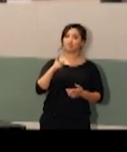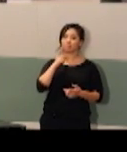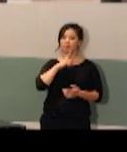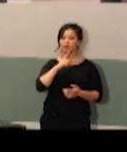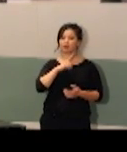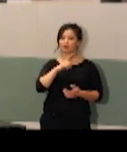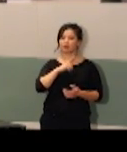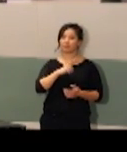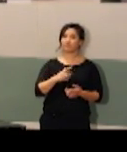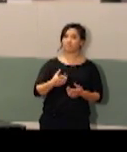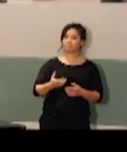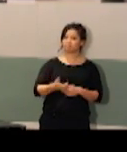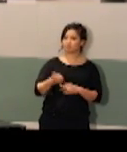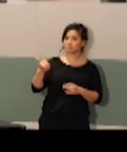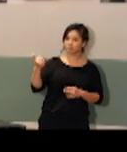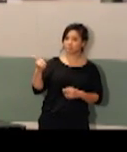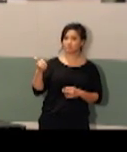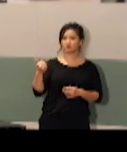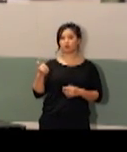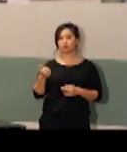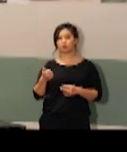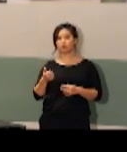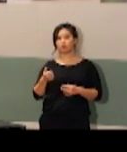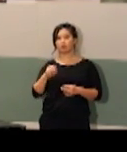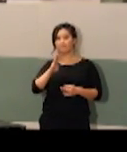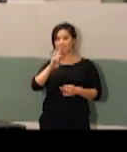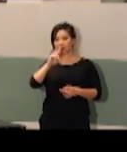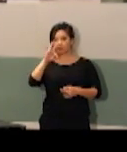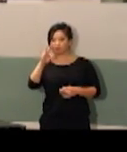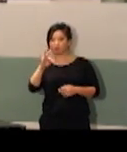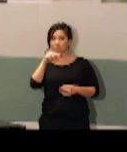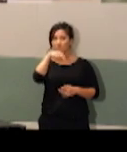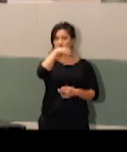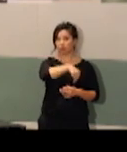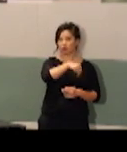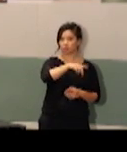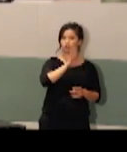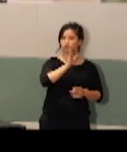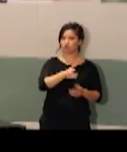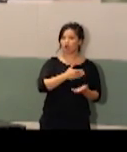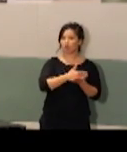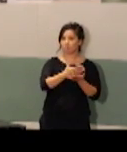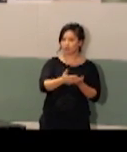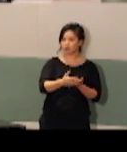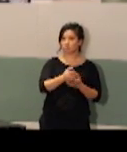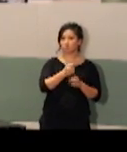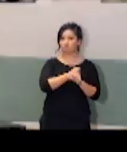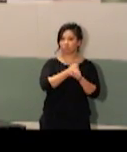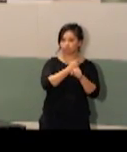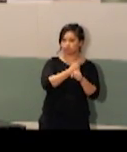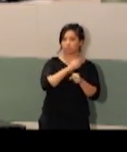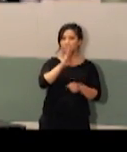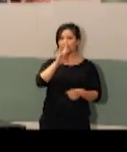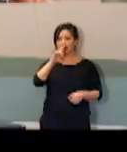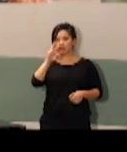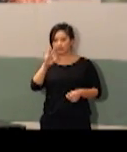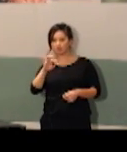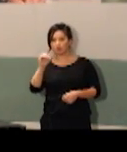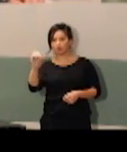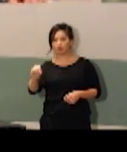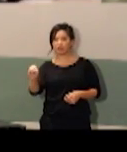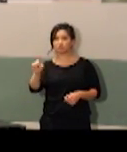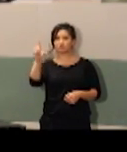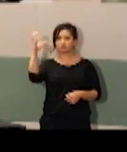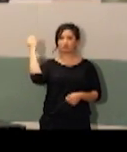experimental de implantação. Mas vamos fazer o BRT Norte, que já começa a obra agora esse ano, o BRT Oeste, que vem da Ceilândia, que já começamos